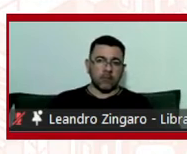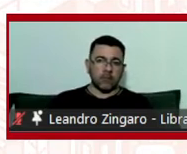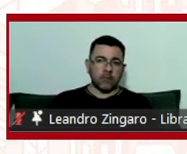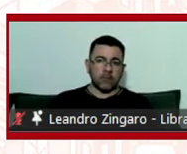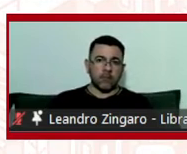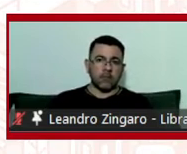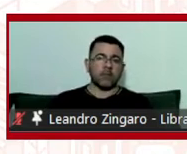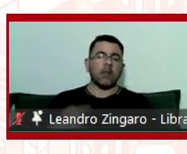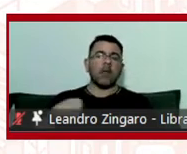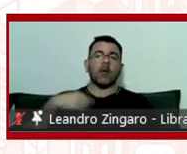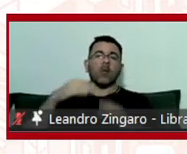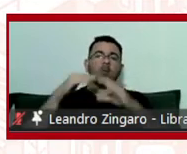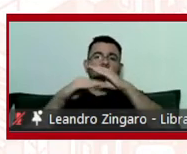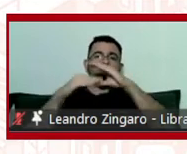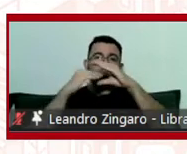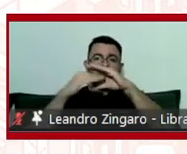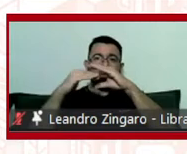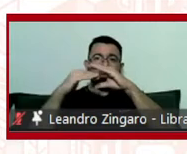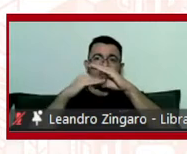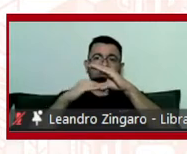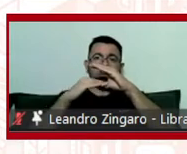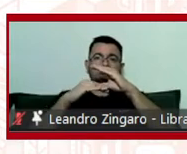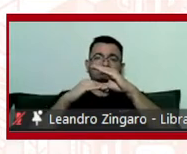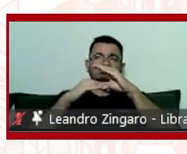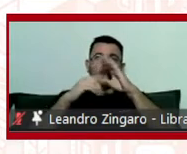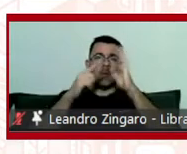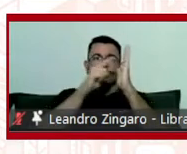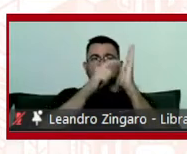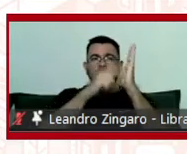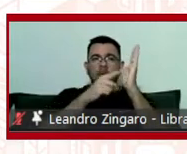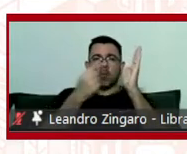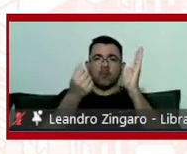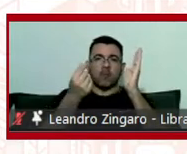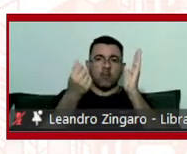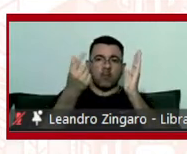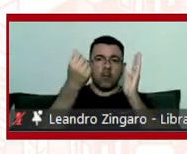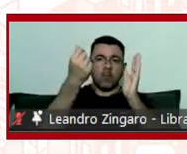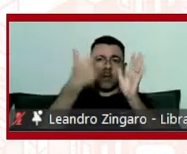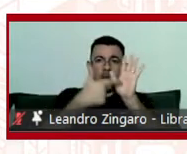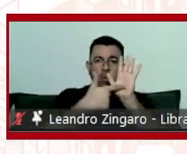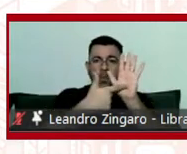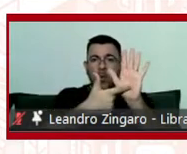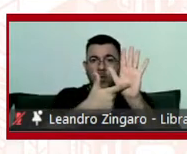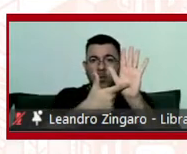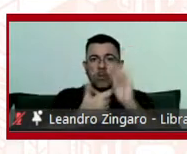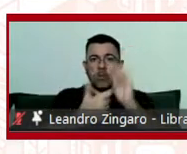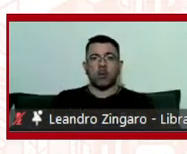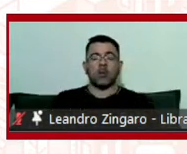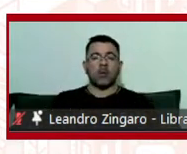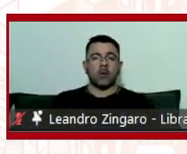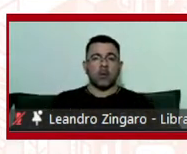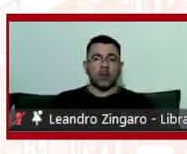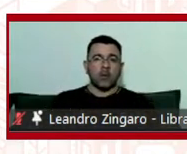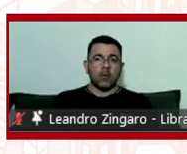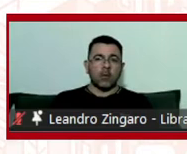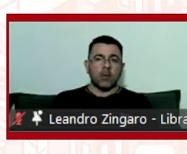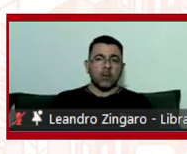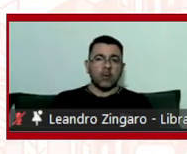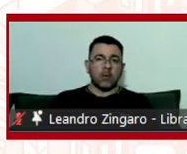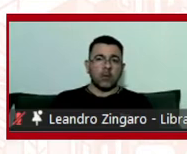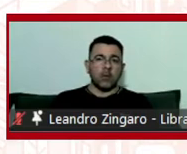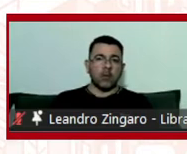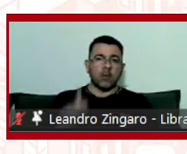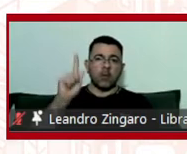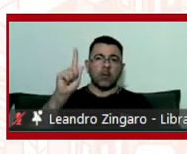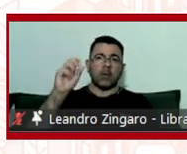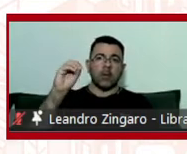vocês tem lá um um Icone de cifrão Quem não tiver quem não for de Recife entra com Golf BR e vai